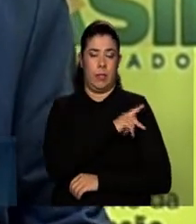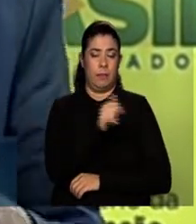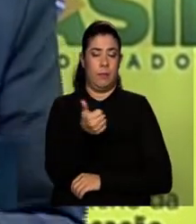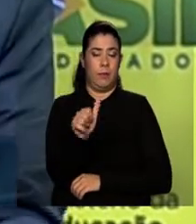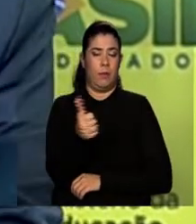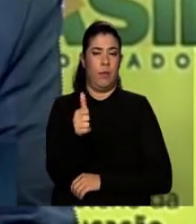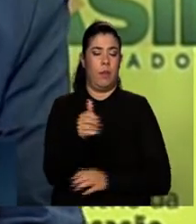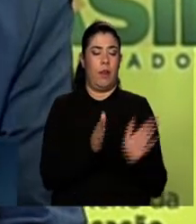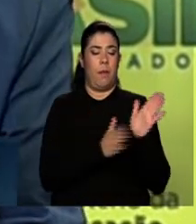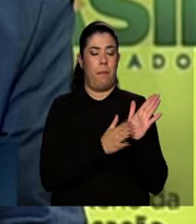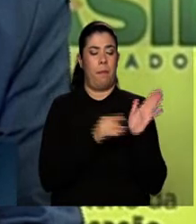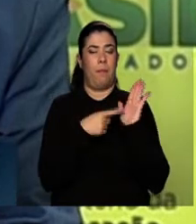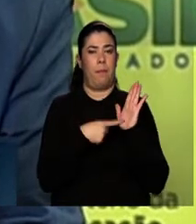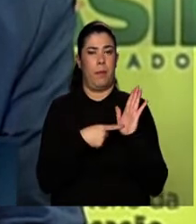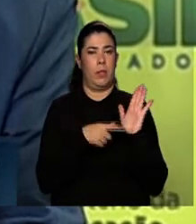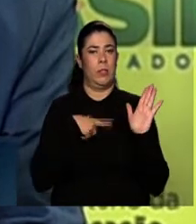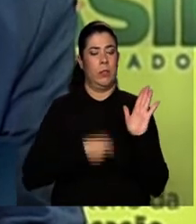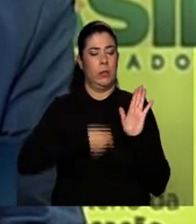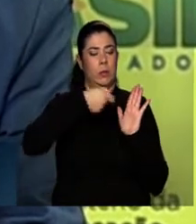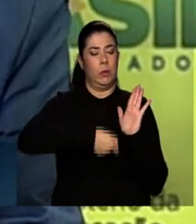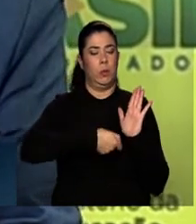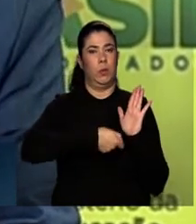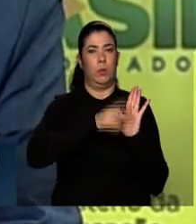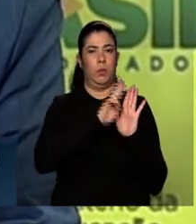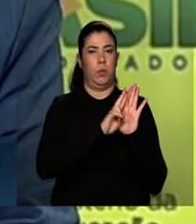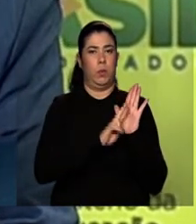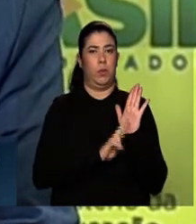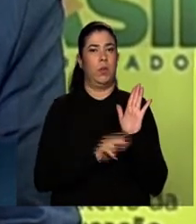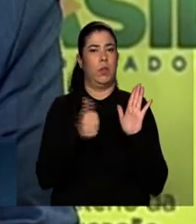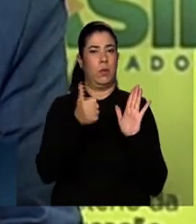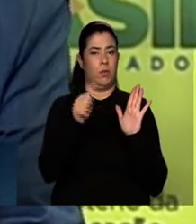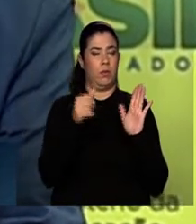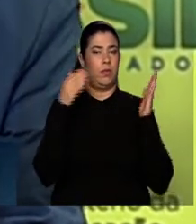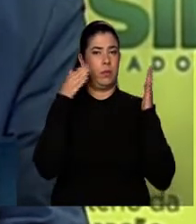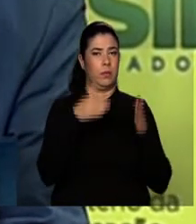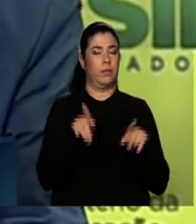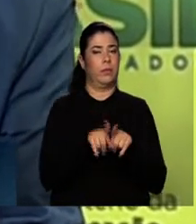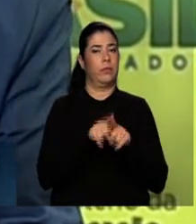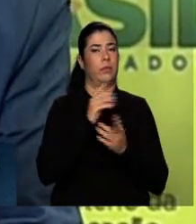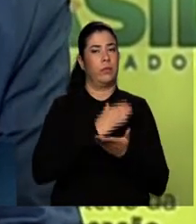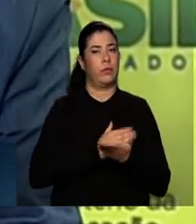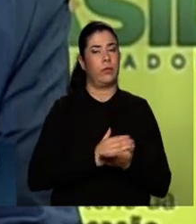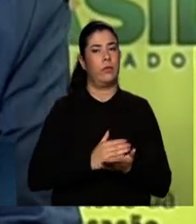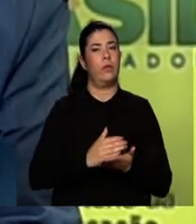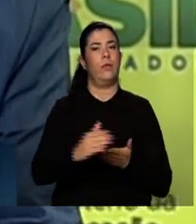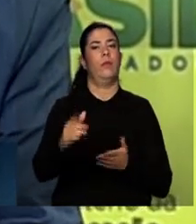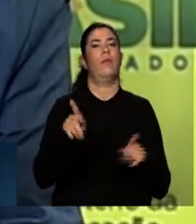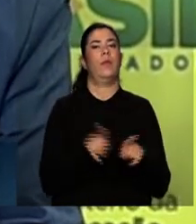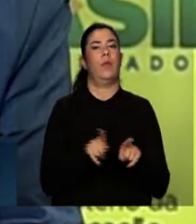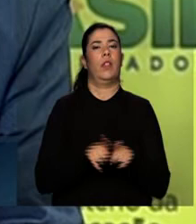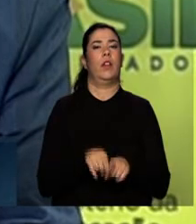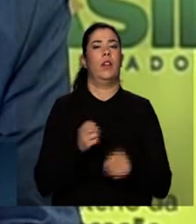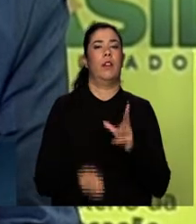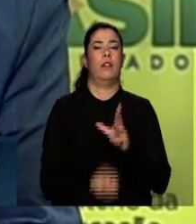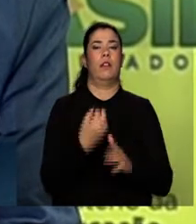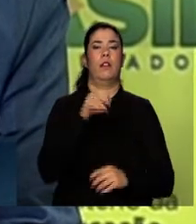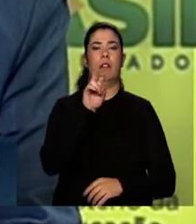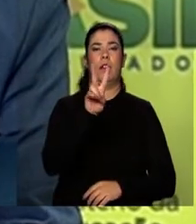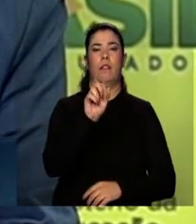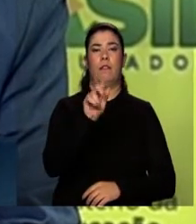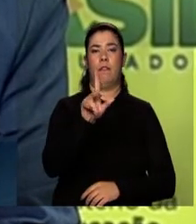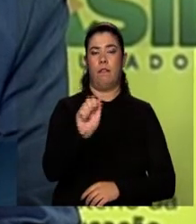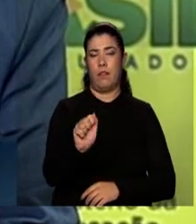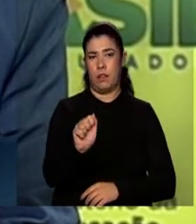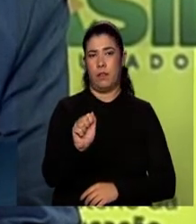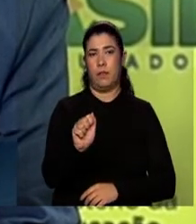observando padrões muito rígidos, principalmente de qualidade, para que a partir daí nós possamos ter as vagas abertas. Veja, então nós